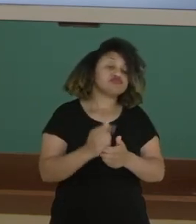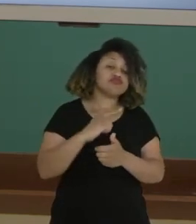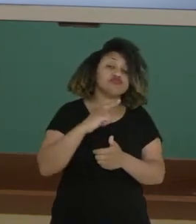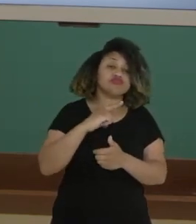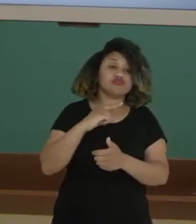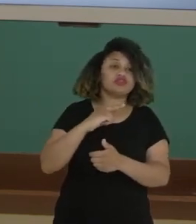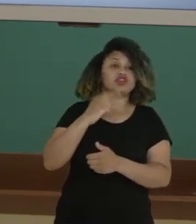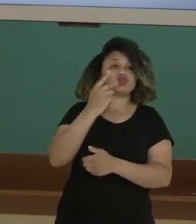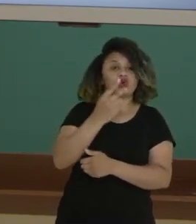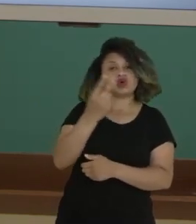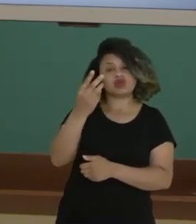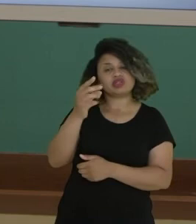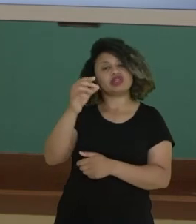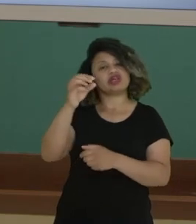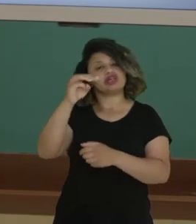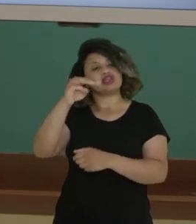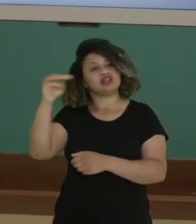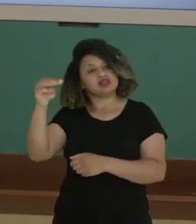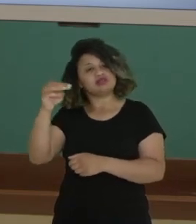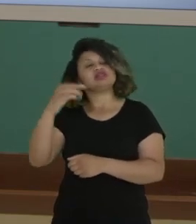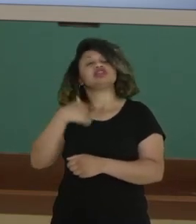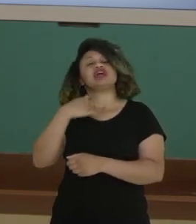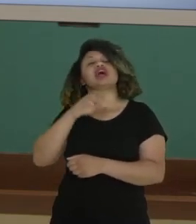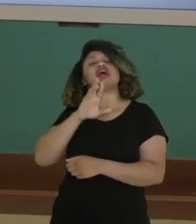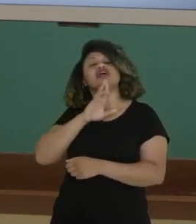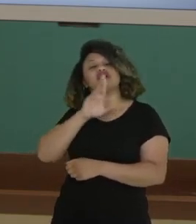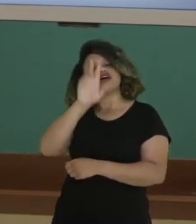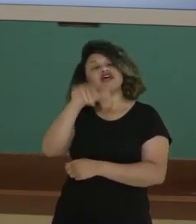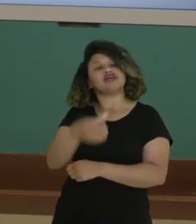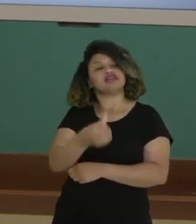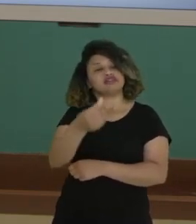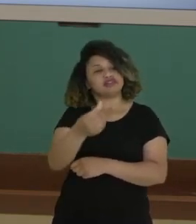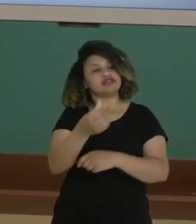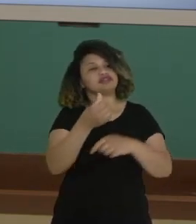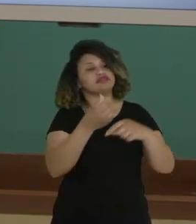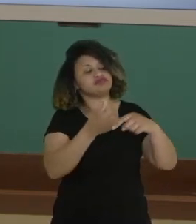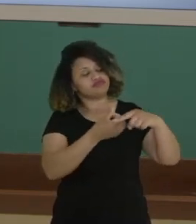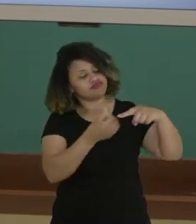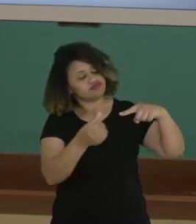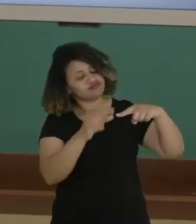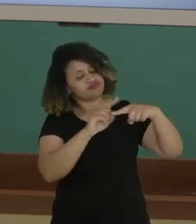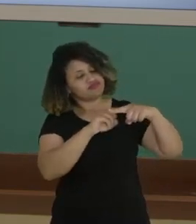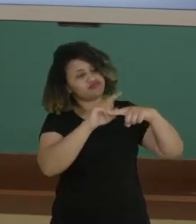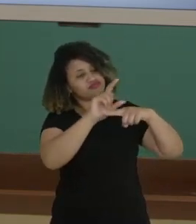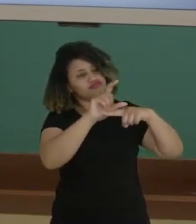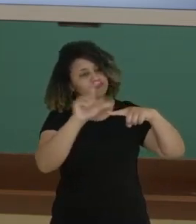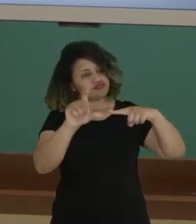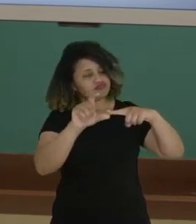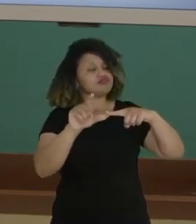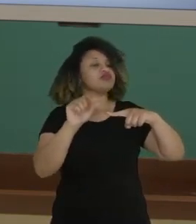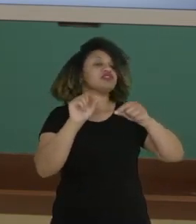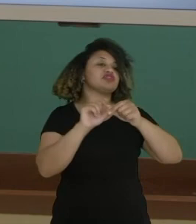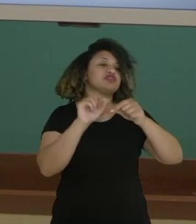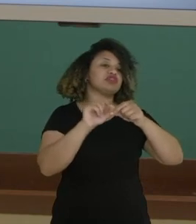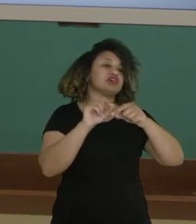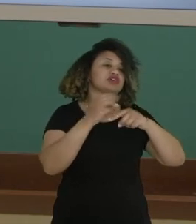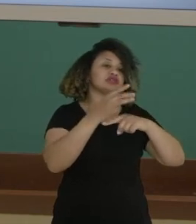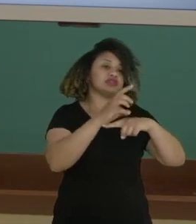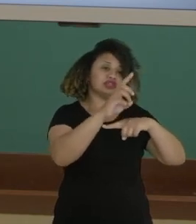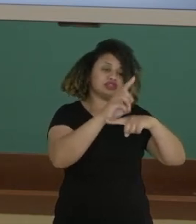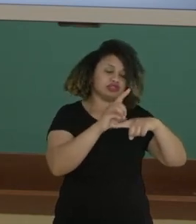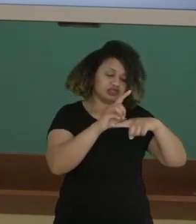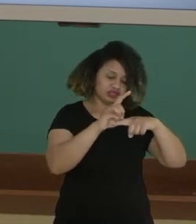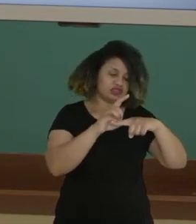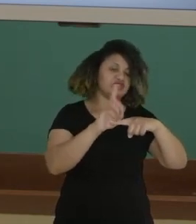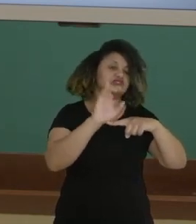você lembrar, dá 6. 6 dividido por 2, 3. 3 vezes x, 3x.